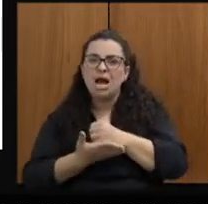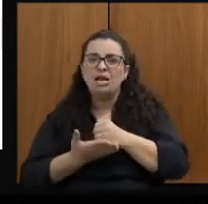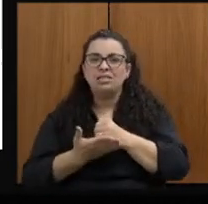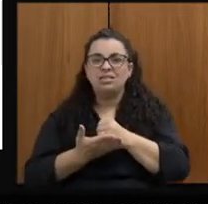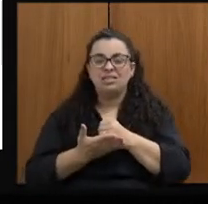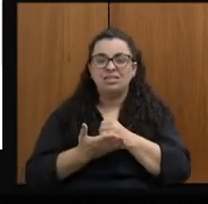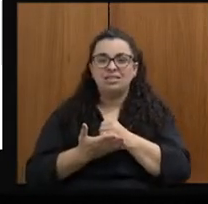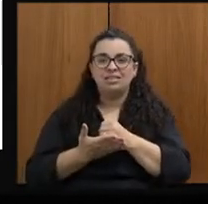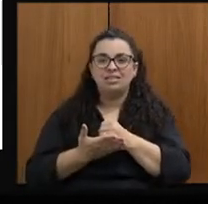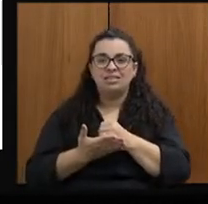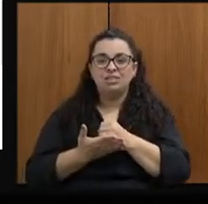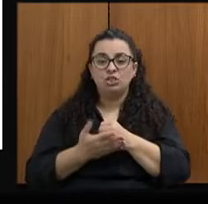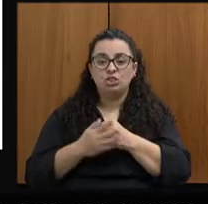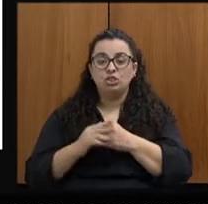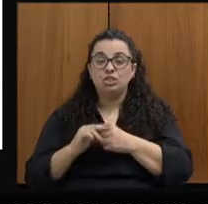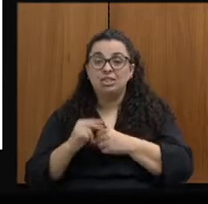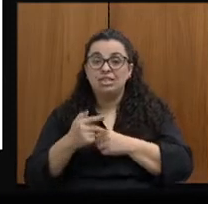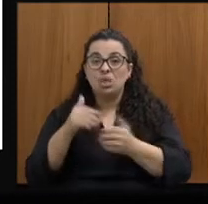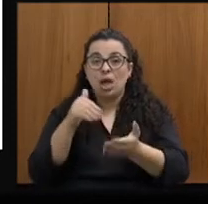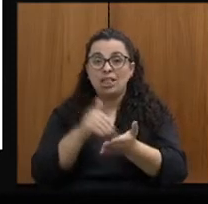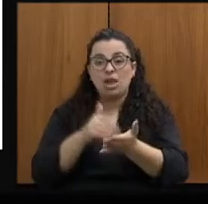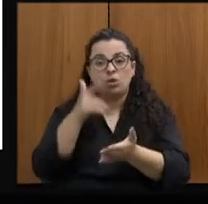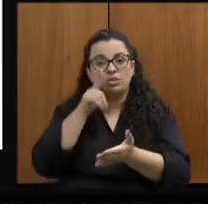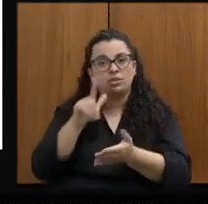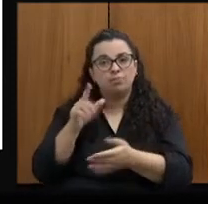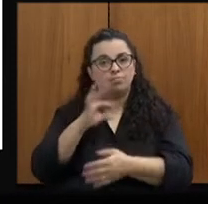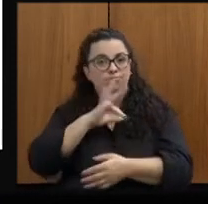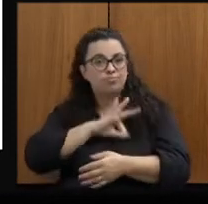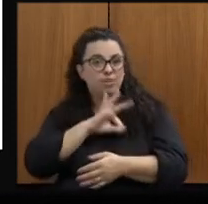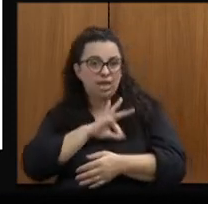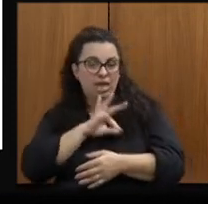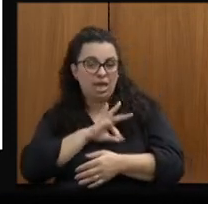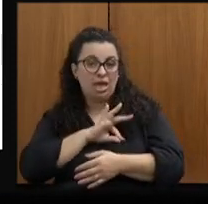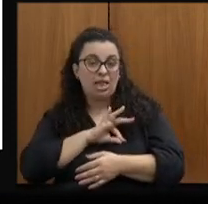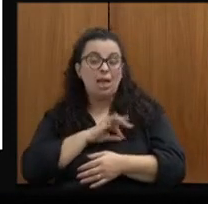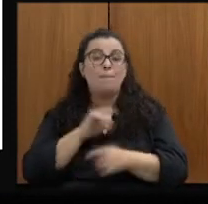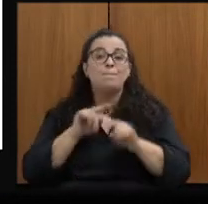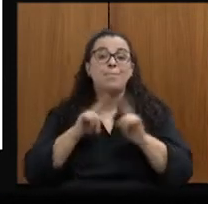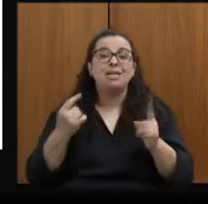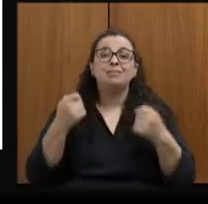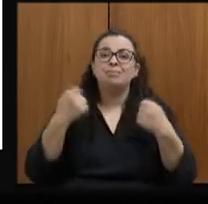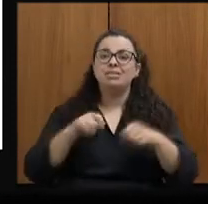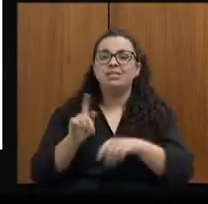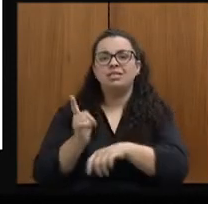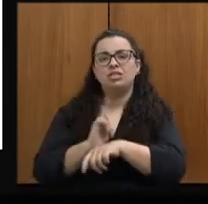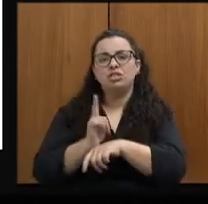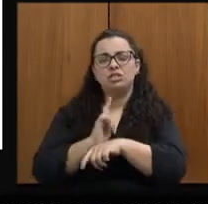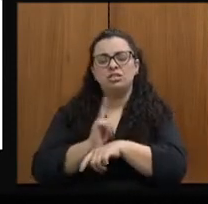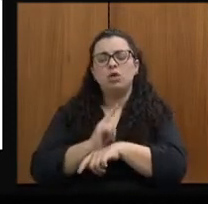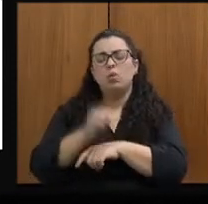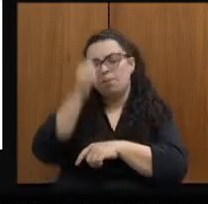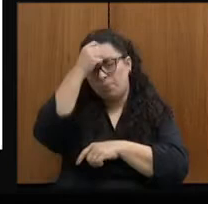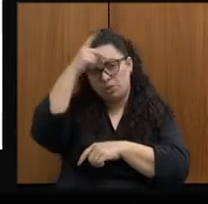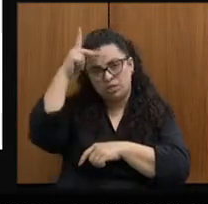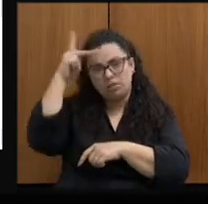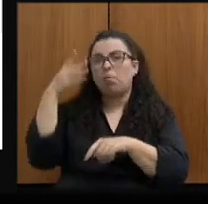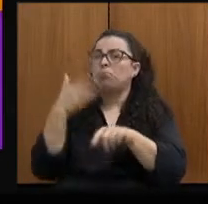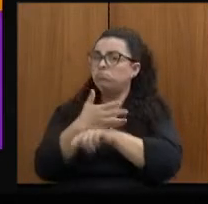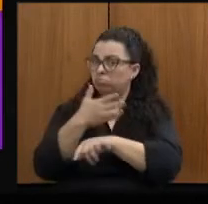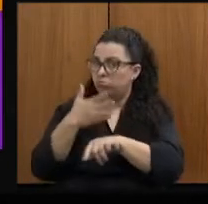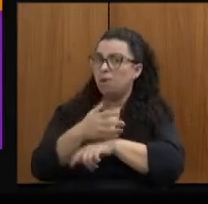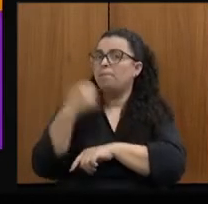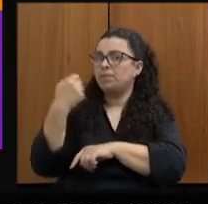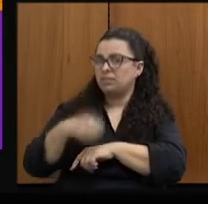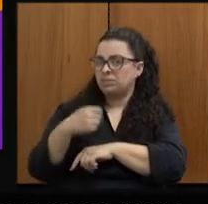até geração de renda. Mas a gente não consegue fazer isso sem a gestão municipal. Por favor. O que